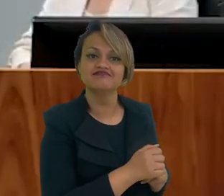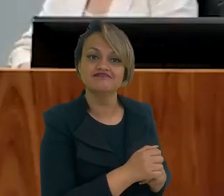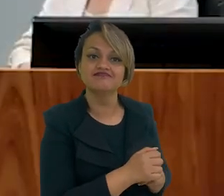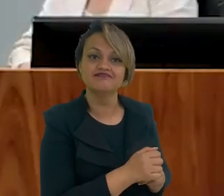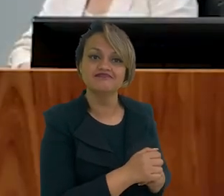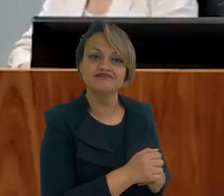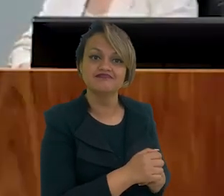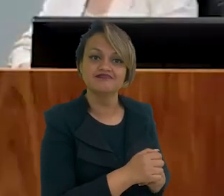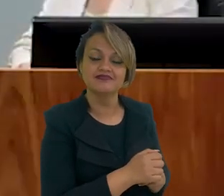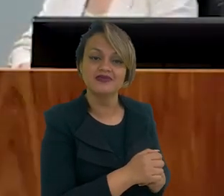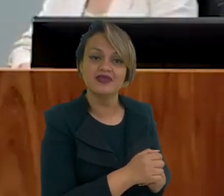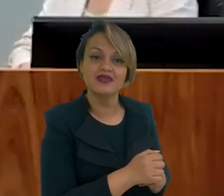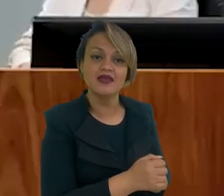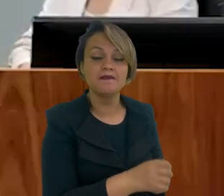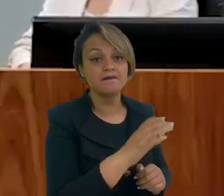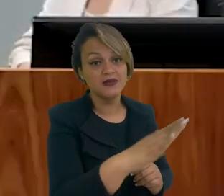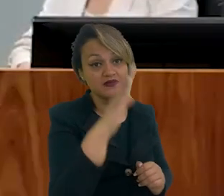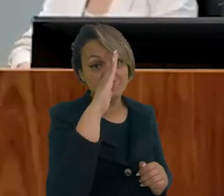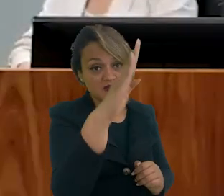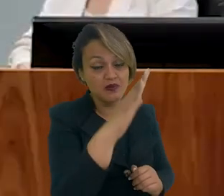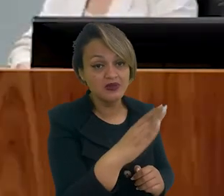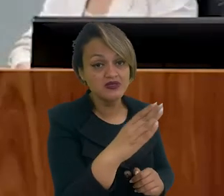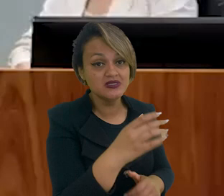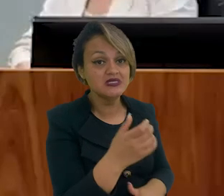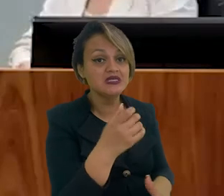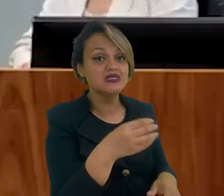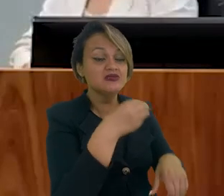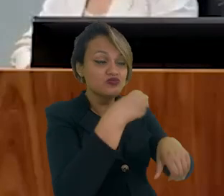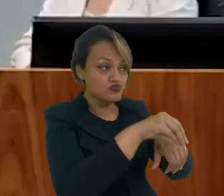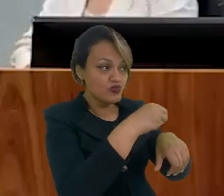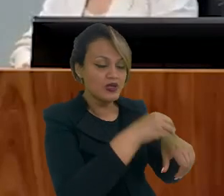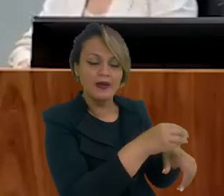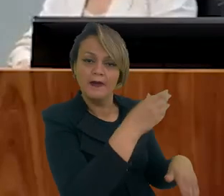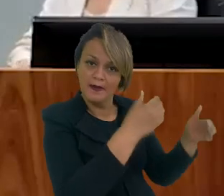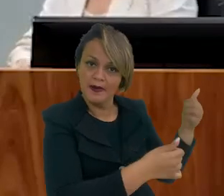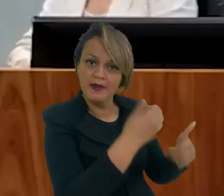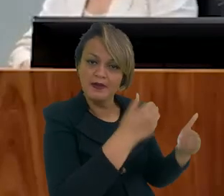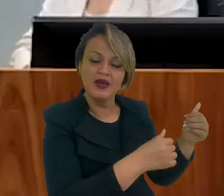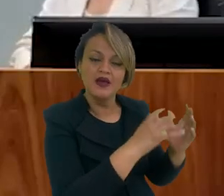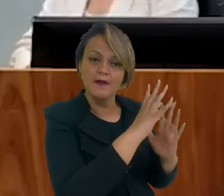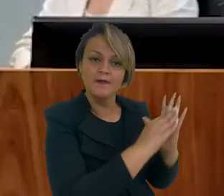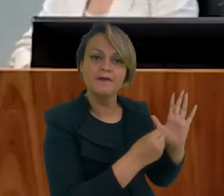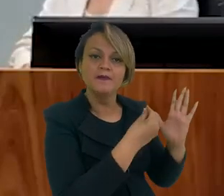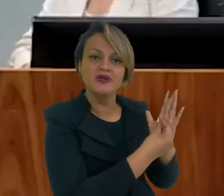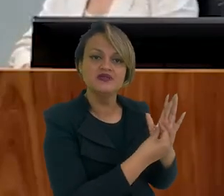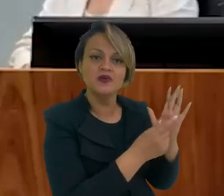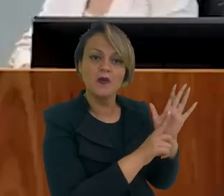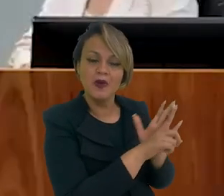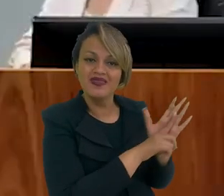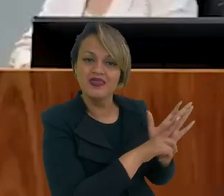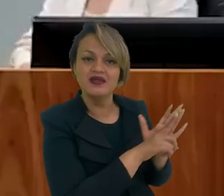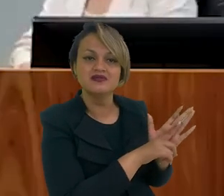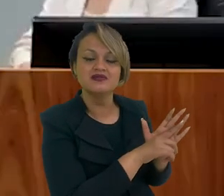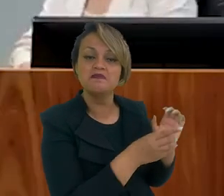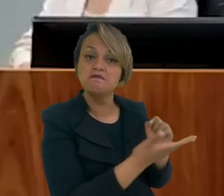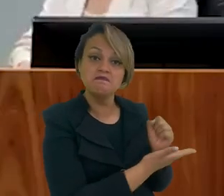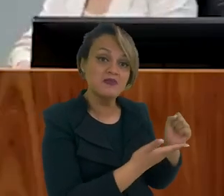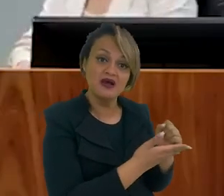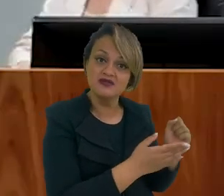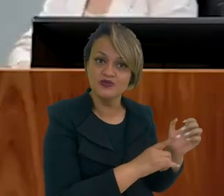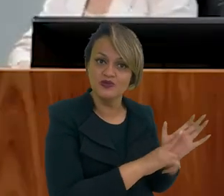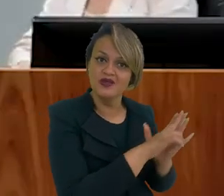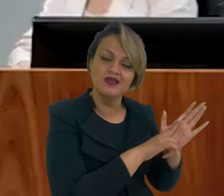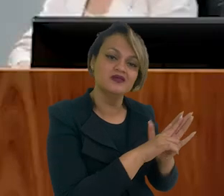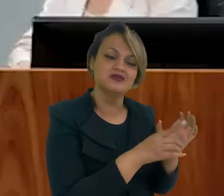primeiro mostrar uma tentar mostrar uma cadeia de quanto que tem sido das indenizações mas mais do que isso tentar instruir A